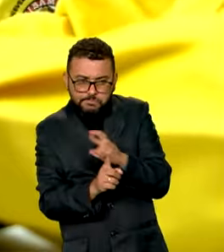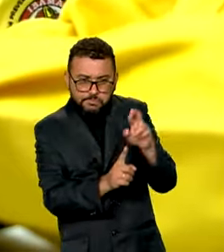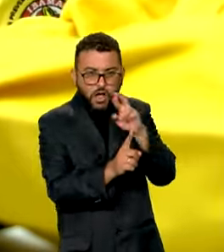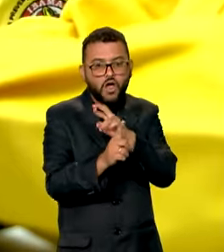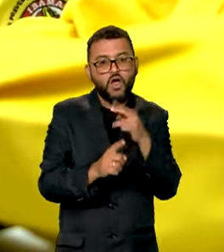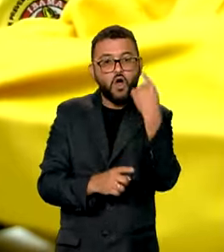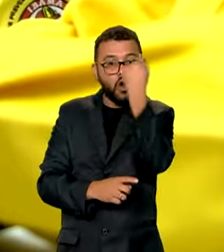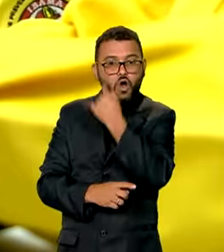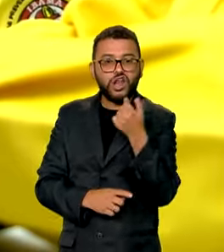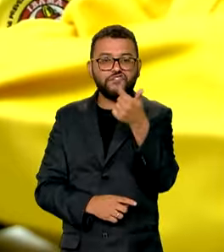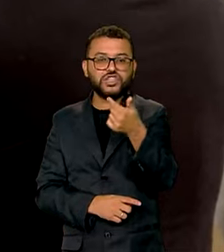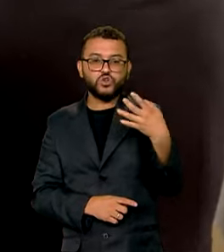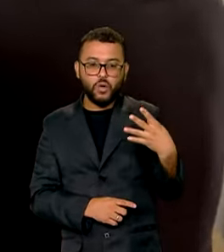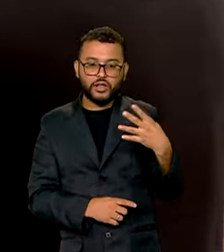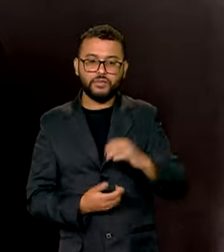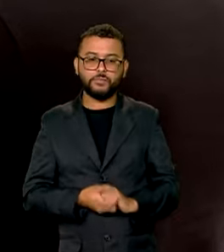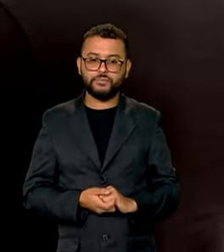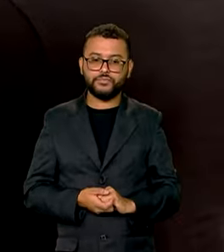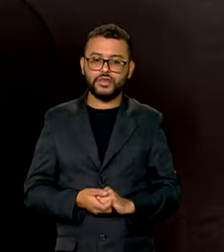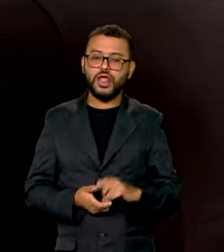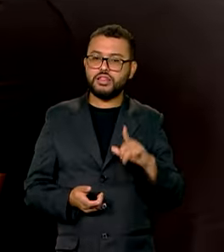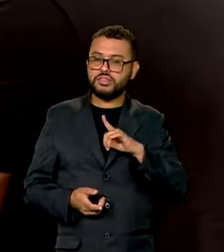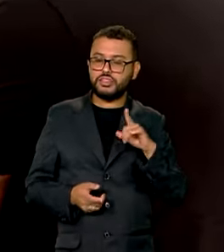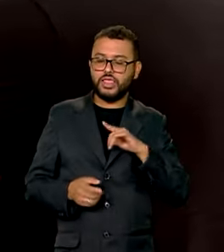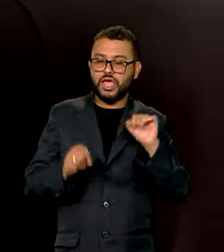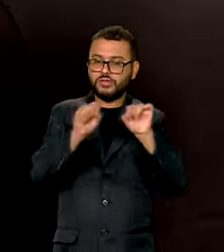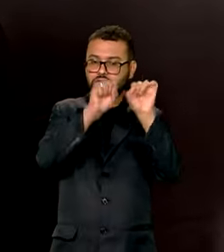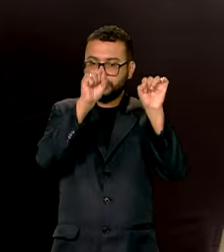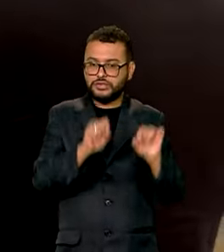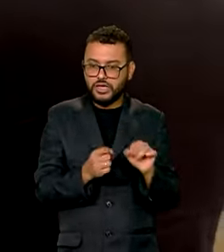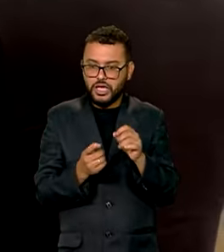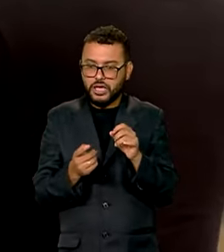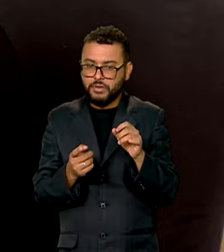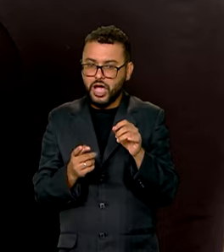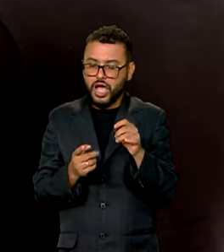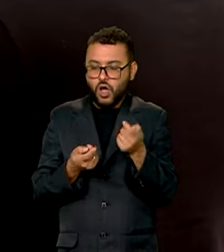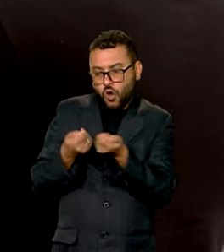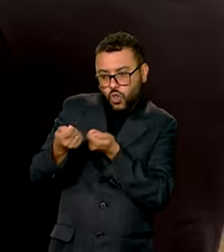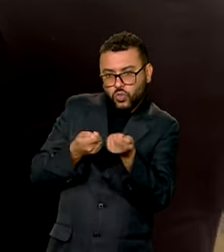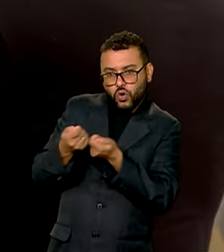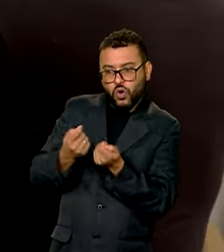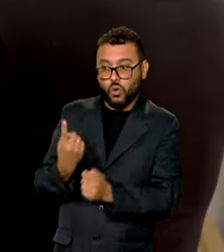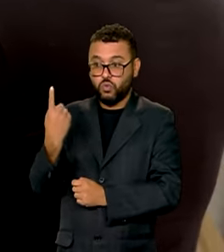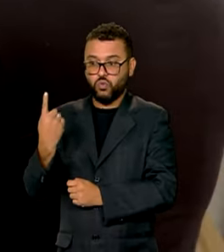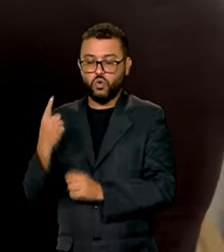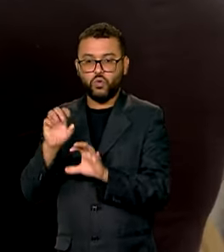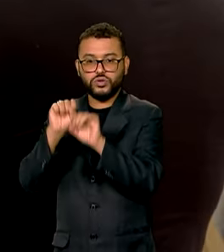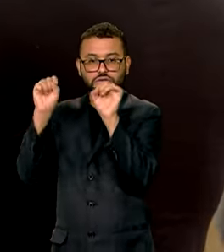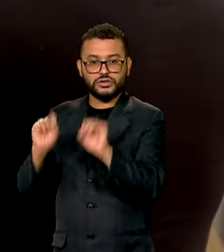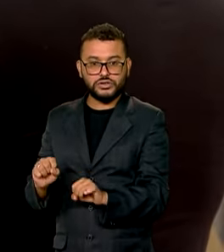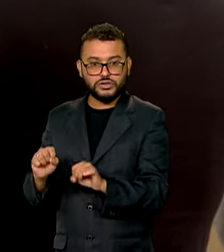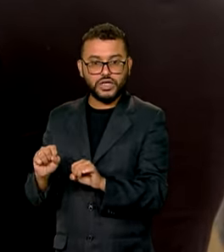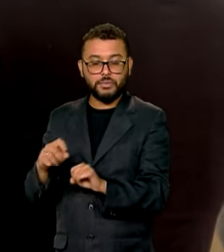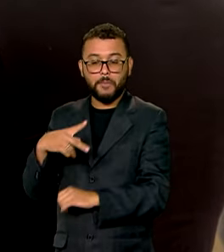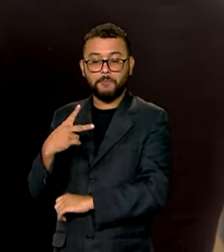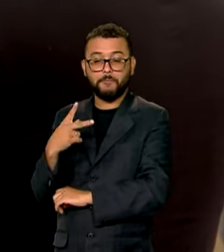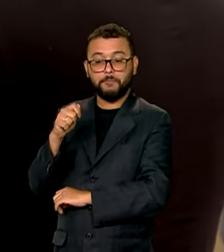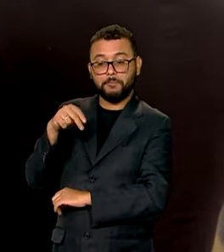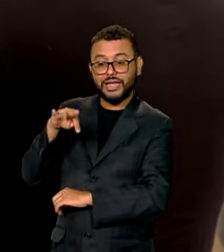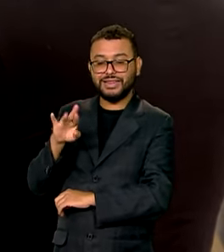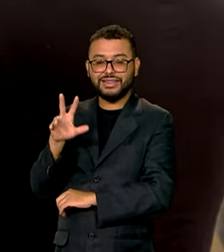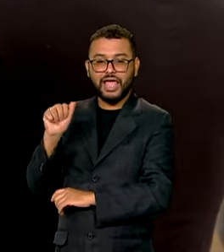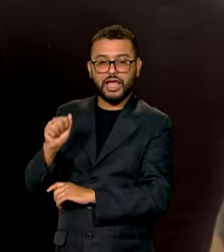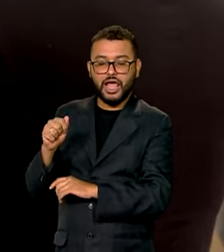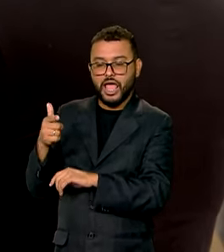24 horas por dia a gente tem dois sistemas de controle nessa sala de controle eh um é do sistema pantera que são